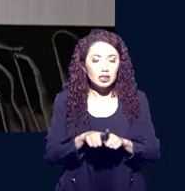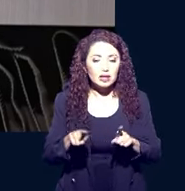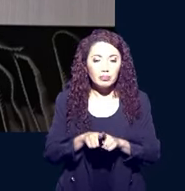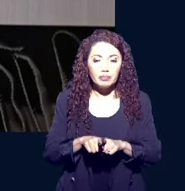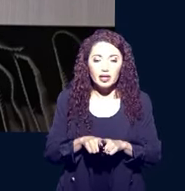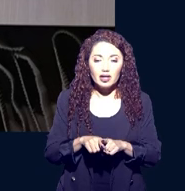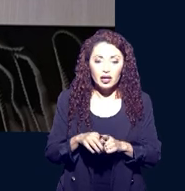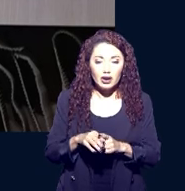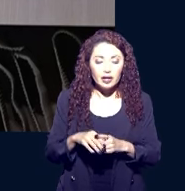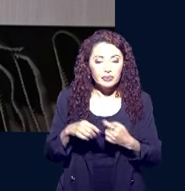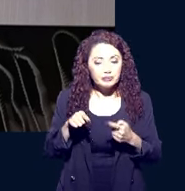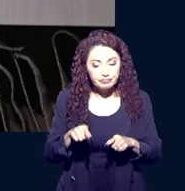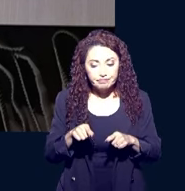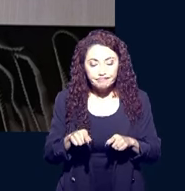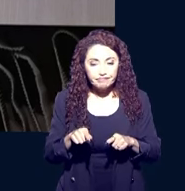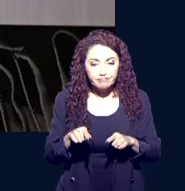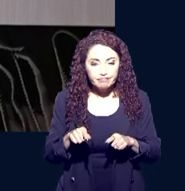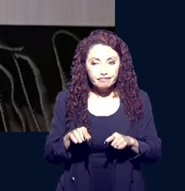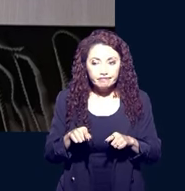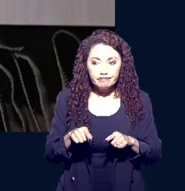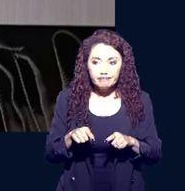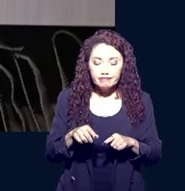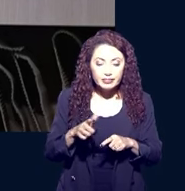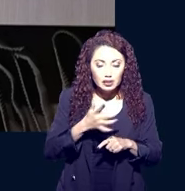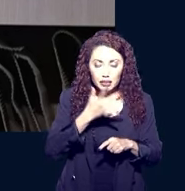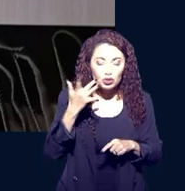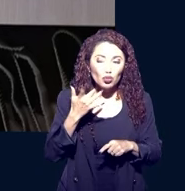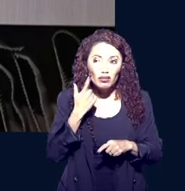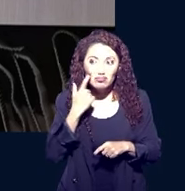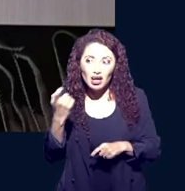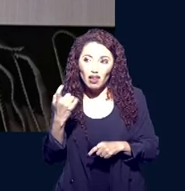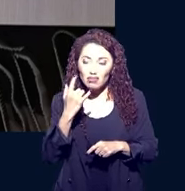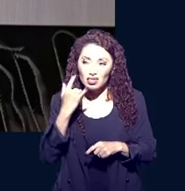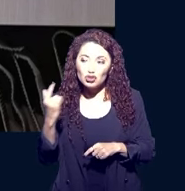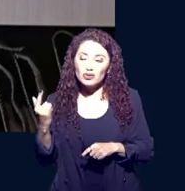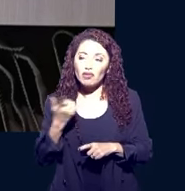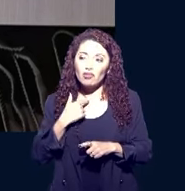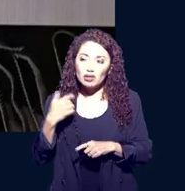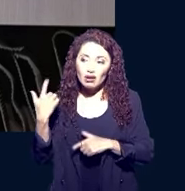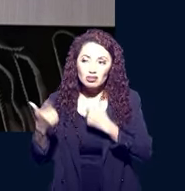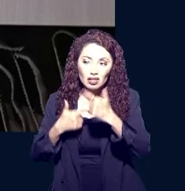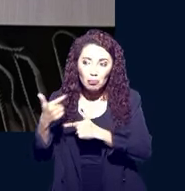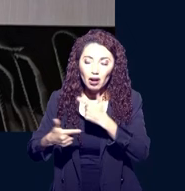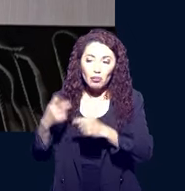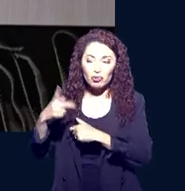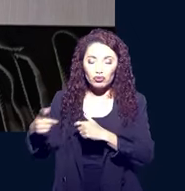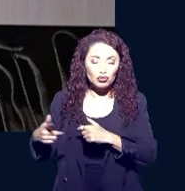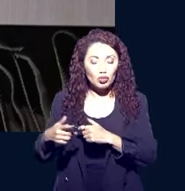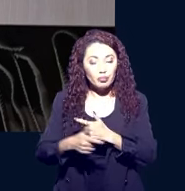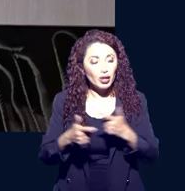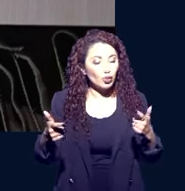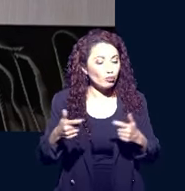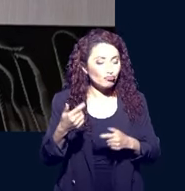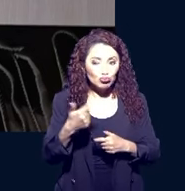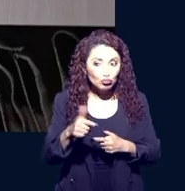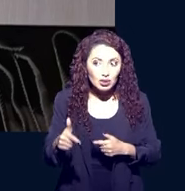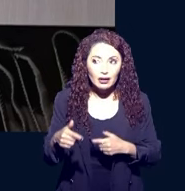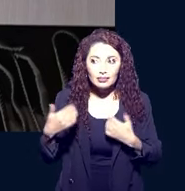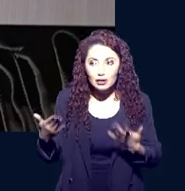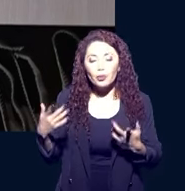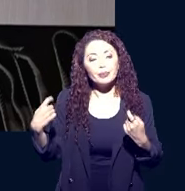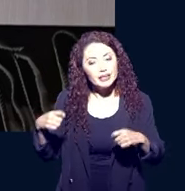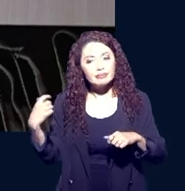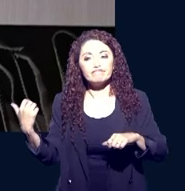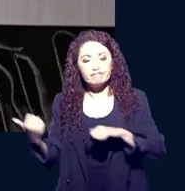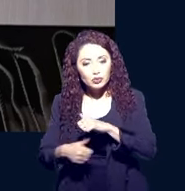atratividade das carreiras do magistério portanto com esses diagnósticos é uma questão de realmente tratar isso com prioridade